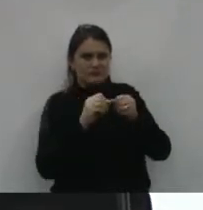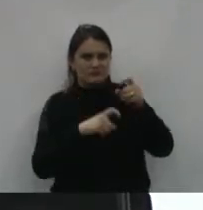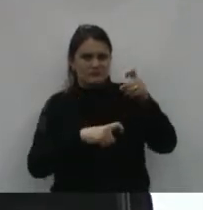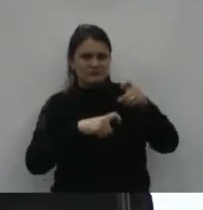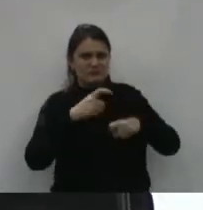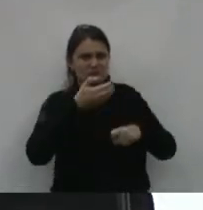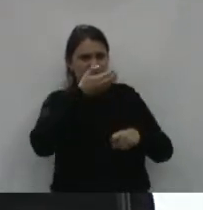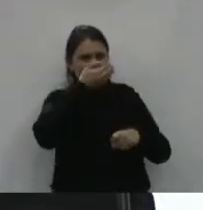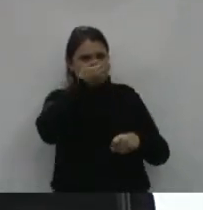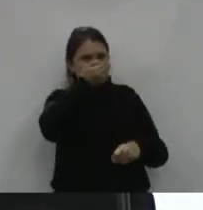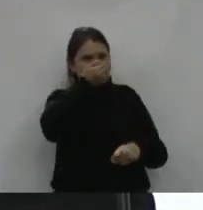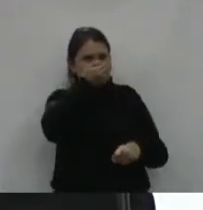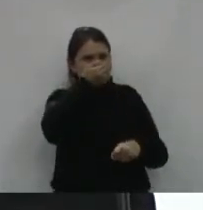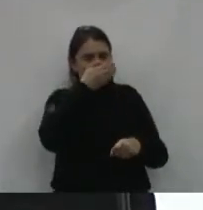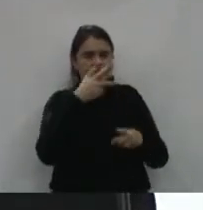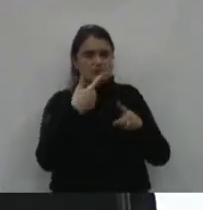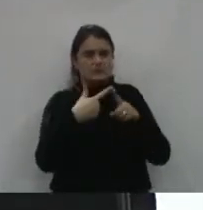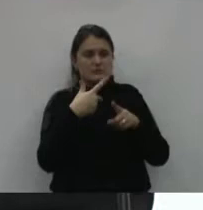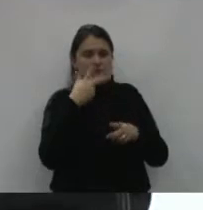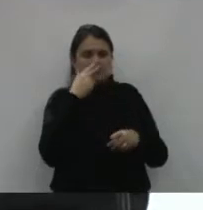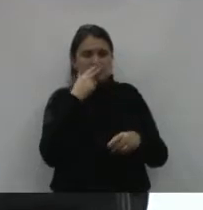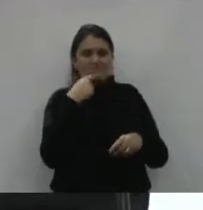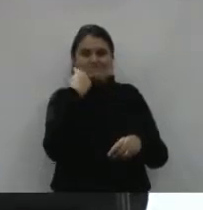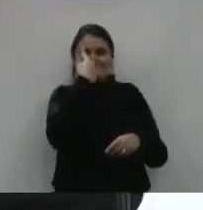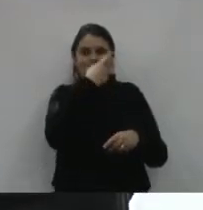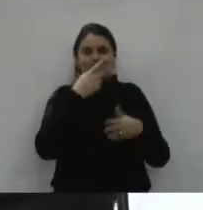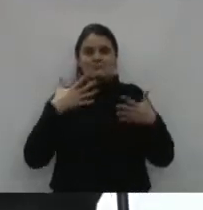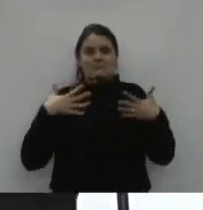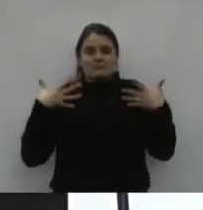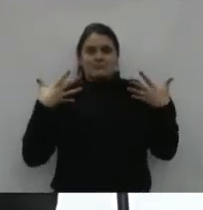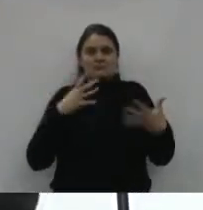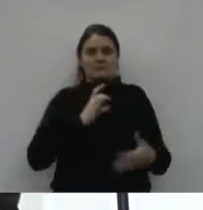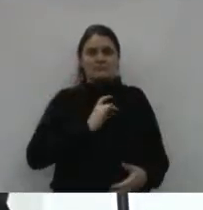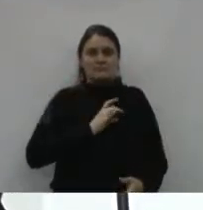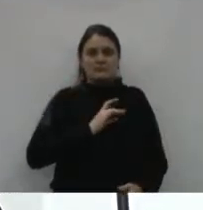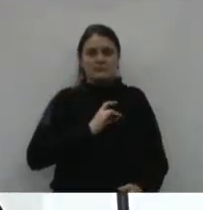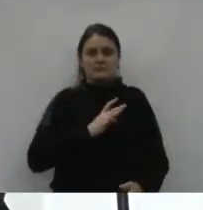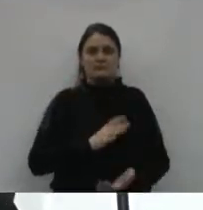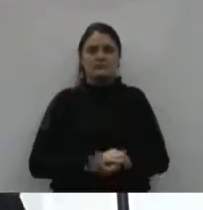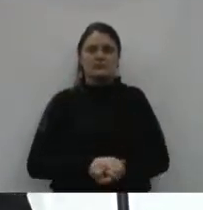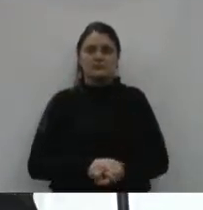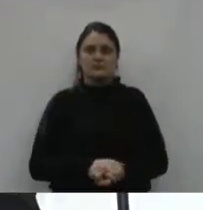abusada e e o rosto de de pavor e desespero da criança